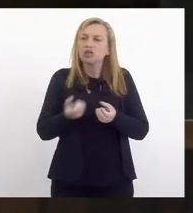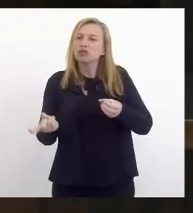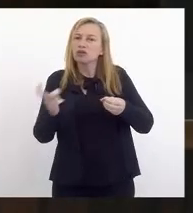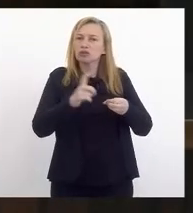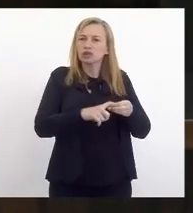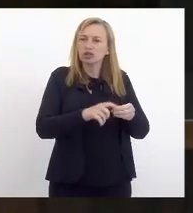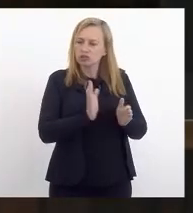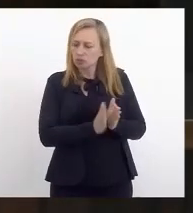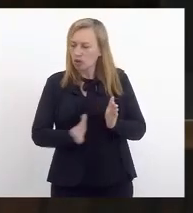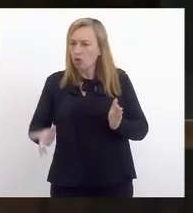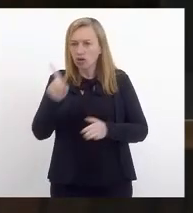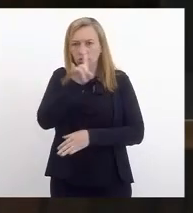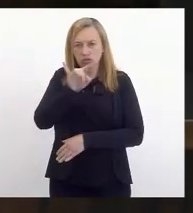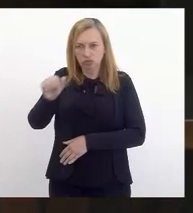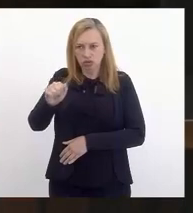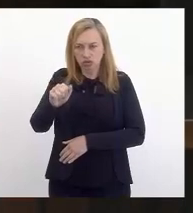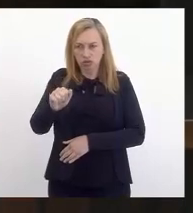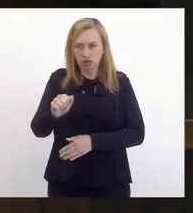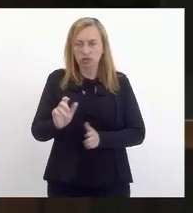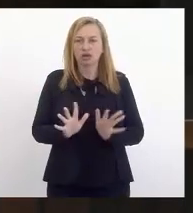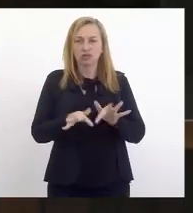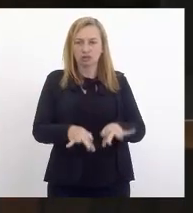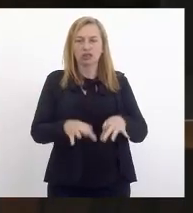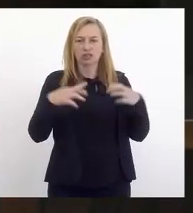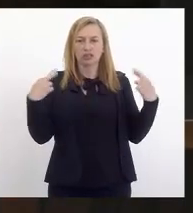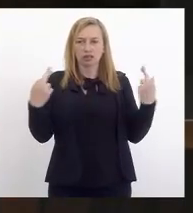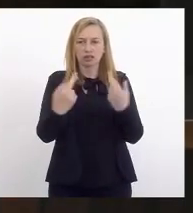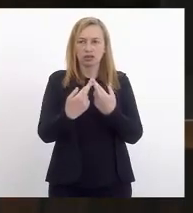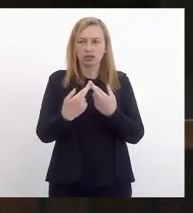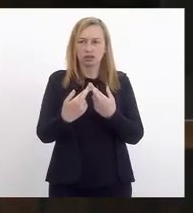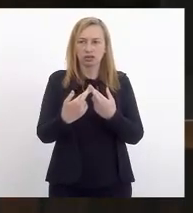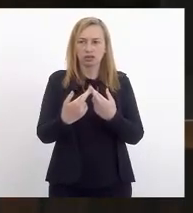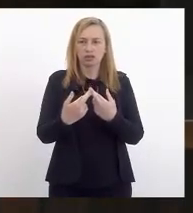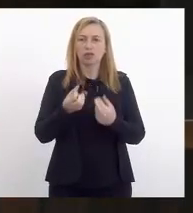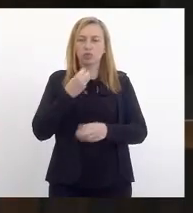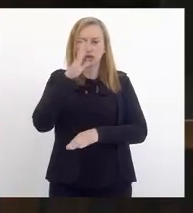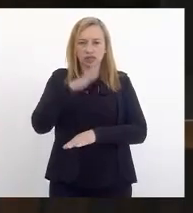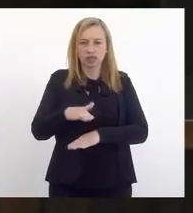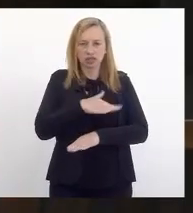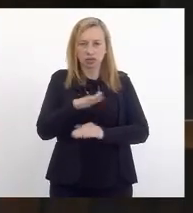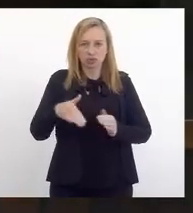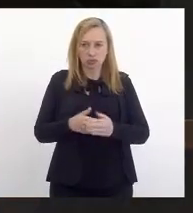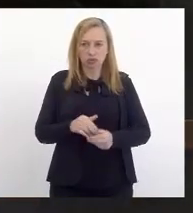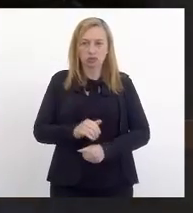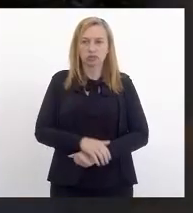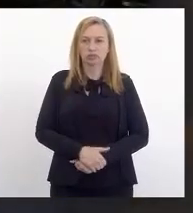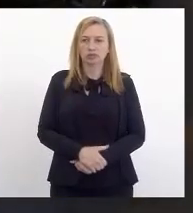retornaremos com a ordem do dia. Está suspensa a sessão. Uma boa tarde a todos.